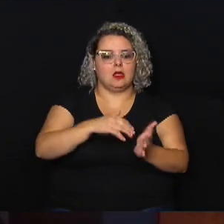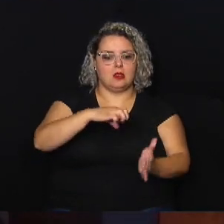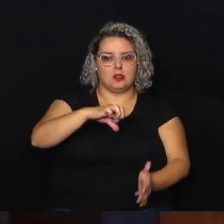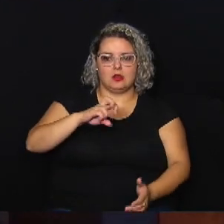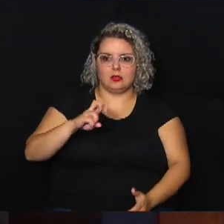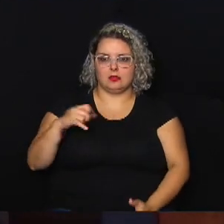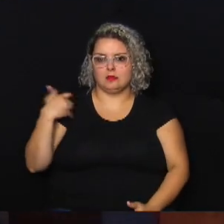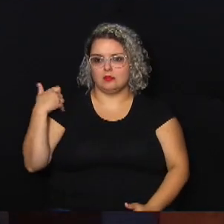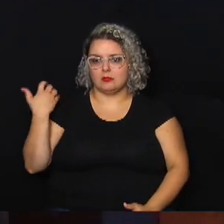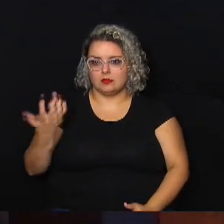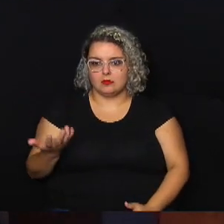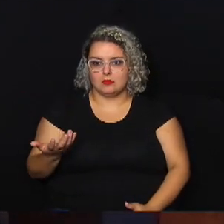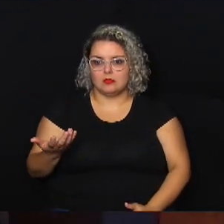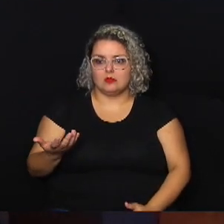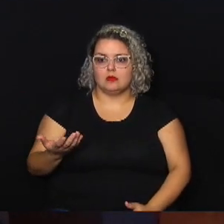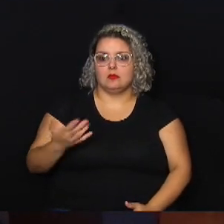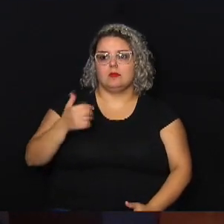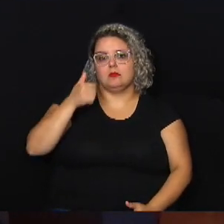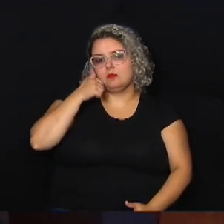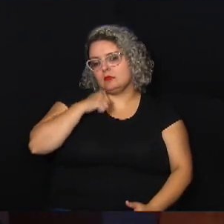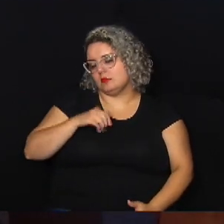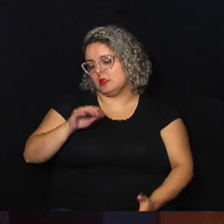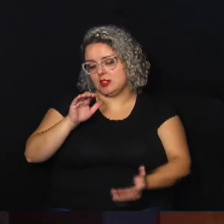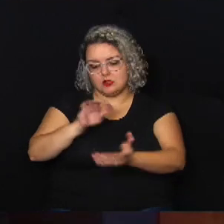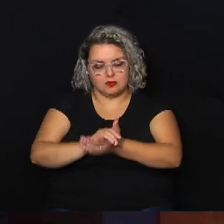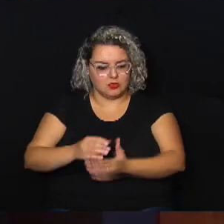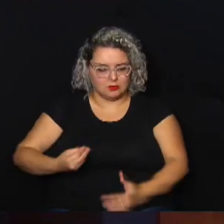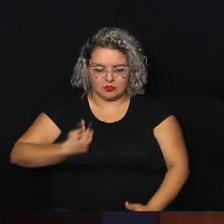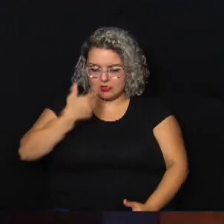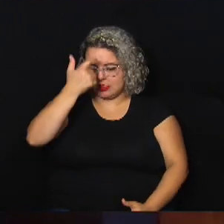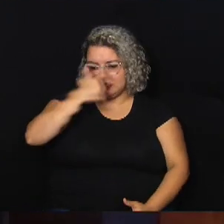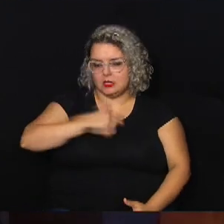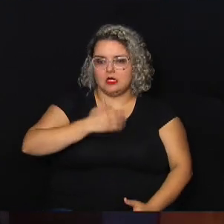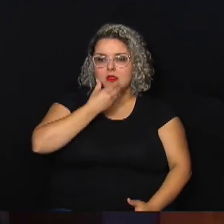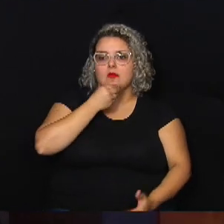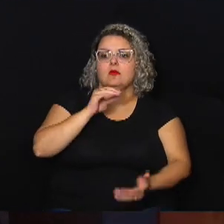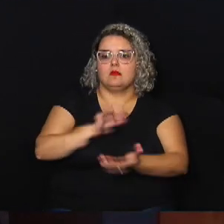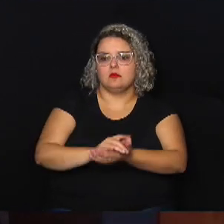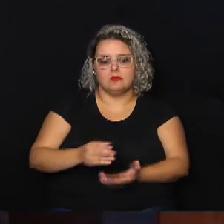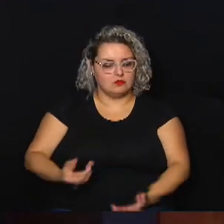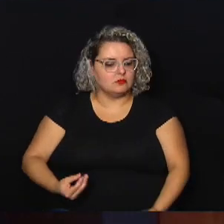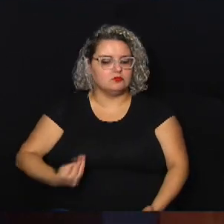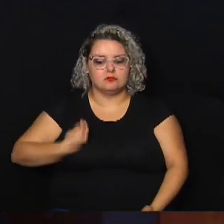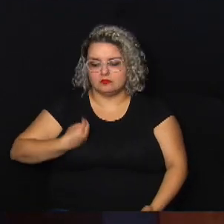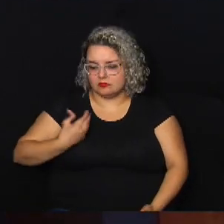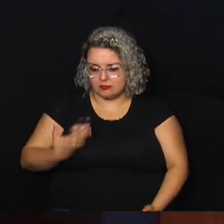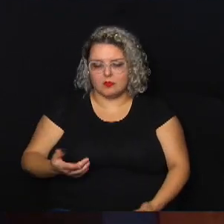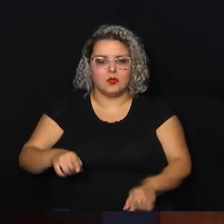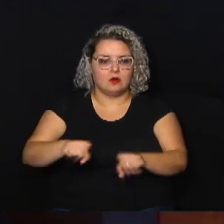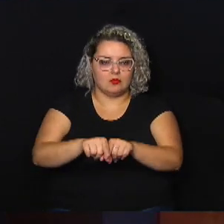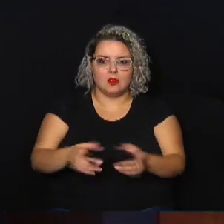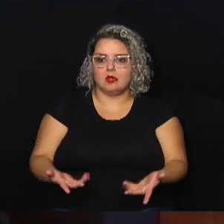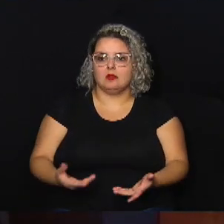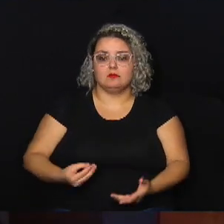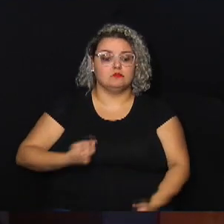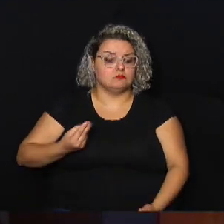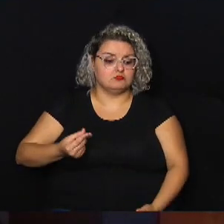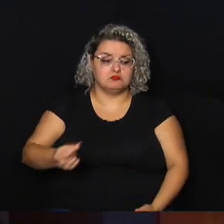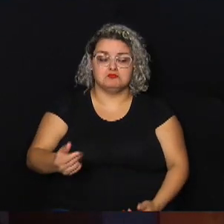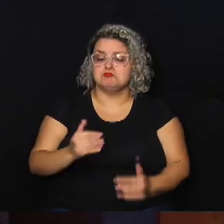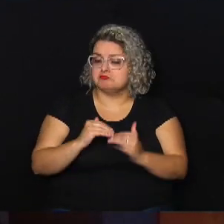não viver, minha esposa vai viver, vai ter o mesmo padrão de vida que alcançou no fim da vida. Então você vê